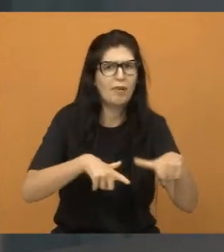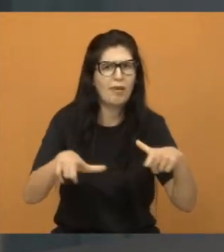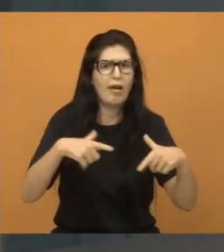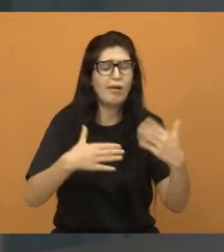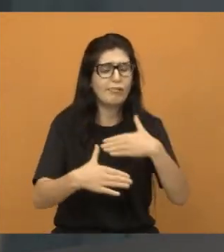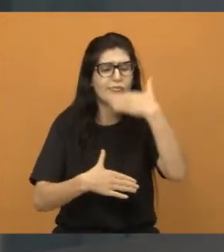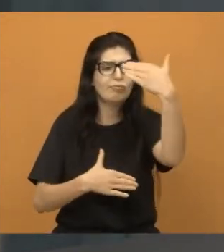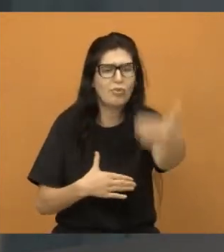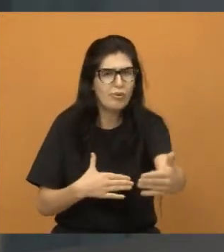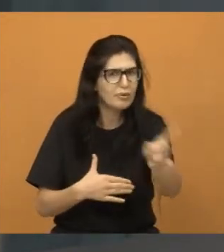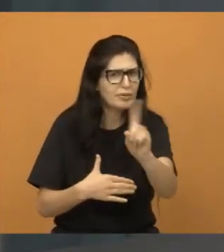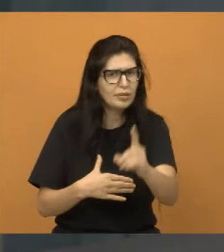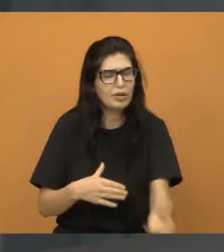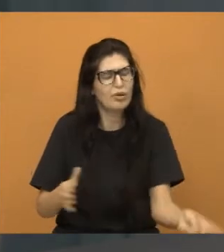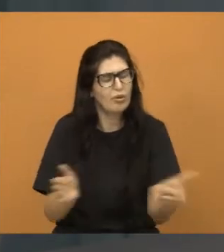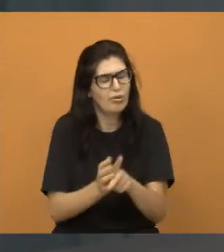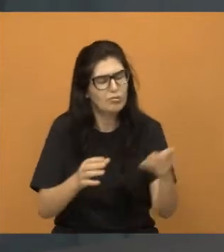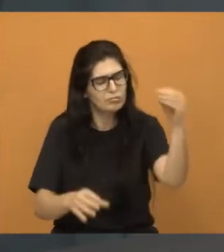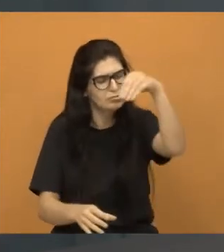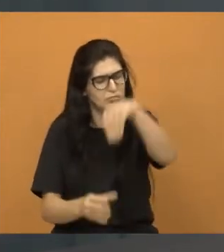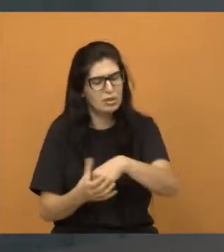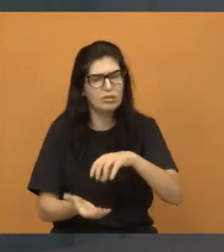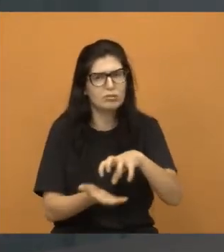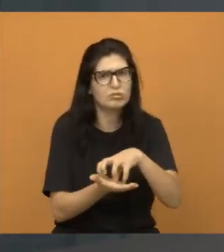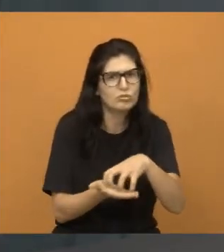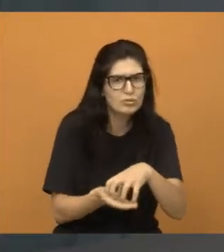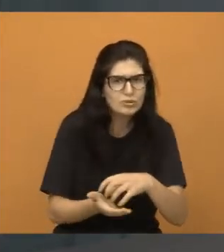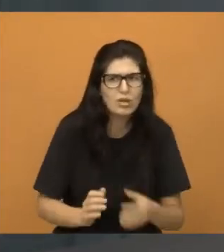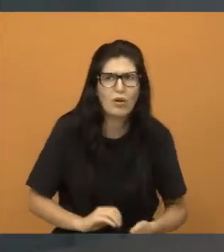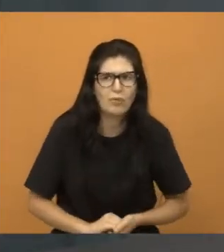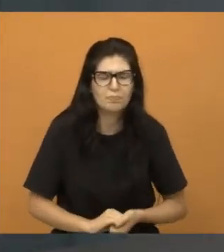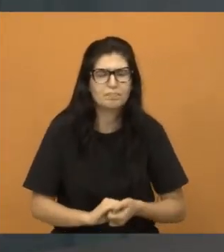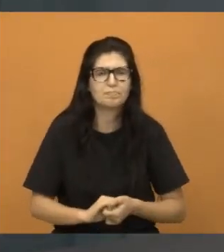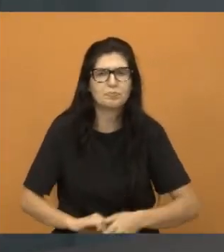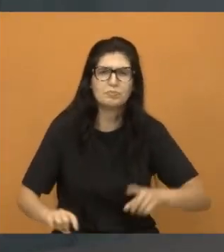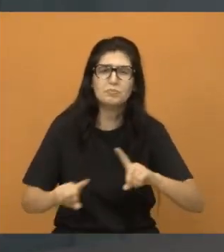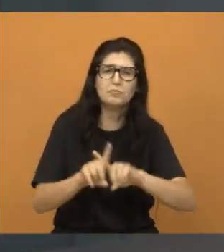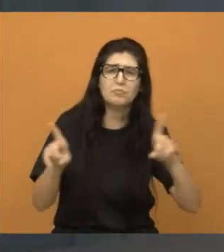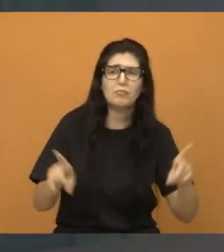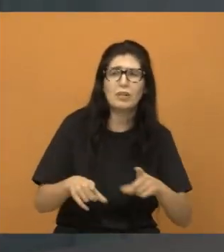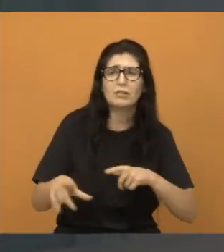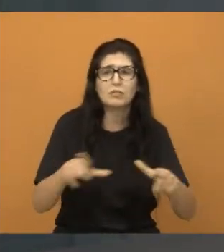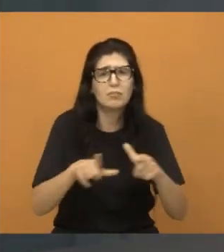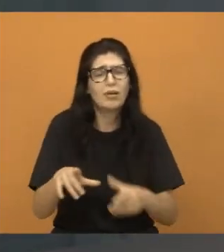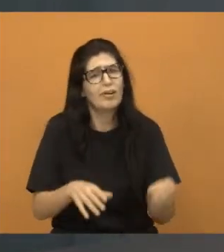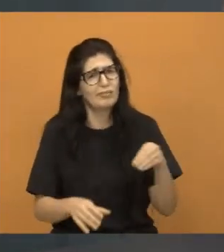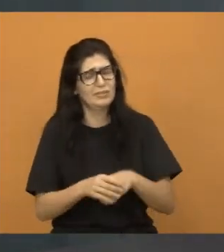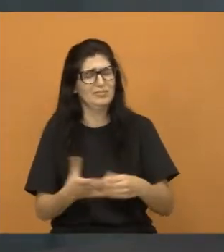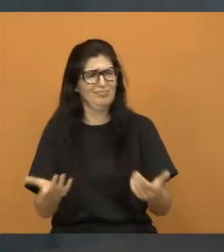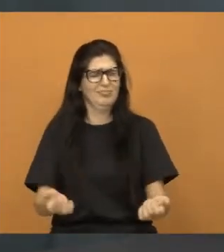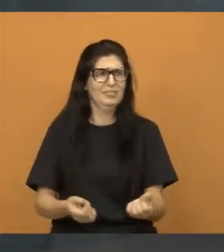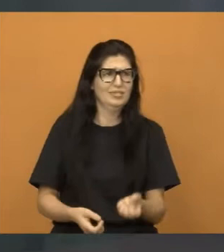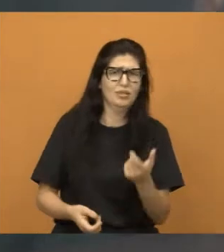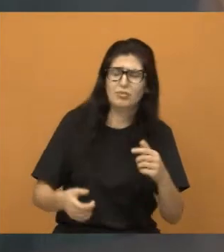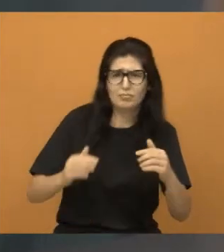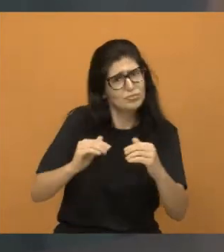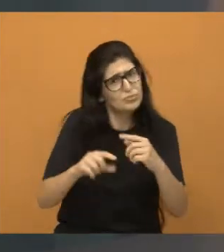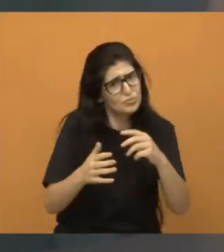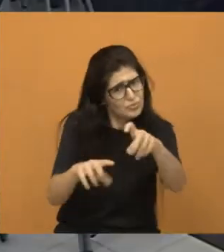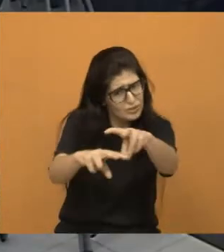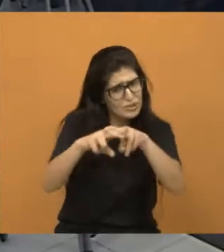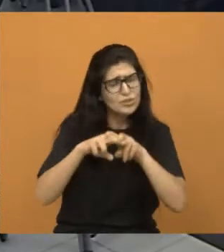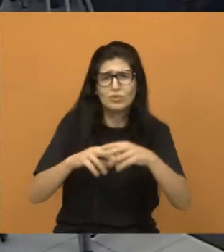internamente. Acho que a grande obra desse governo vai ser realmente criar emprego, mas emprego interno, infelizmente. Eu sou contrário.